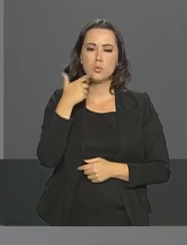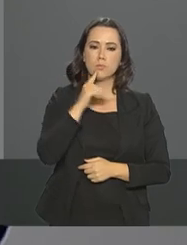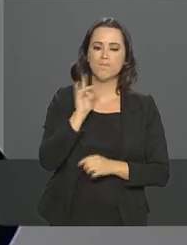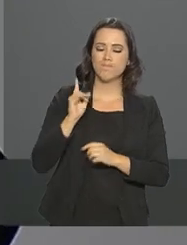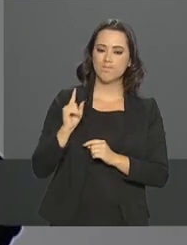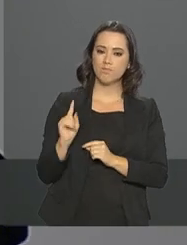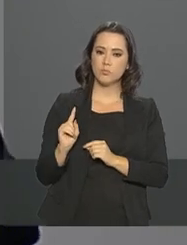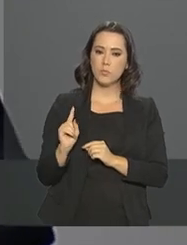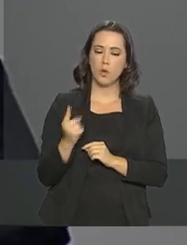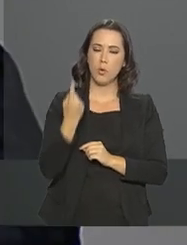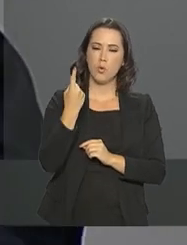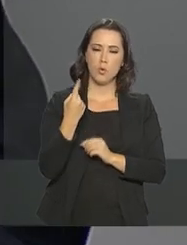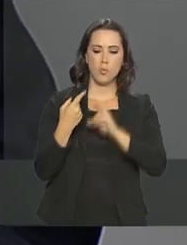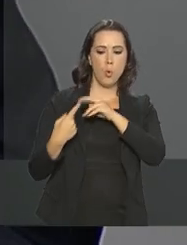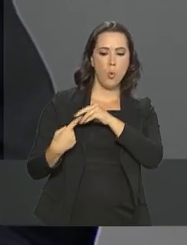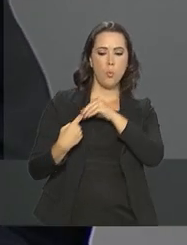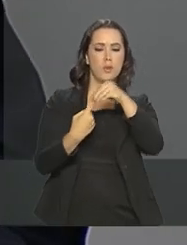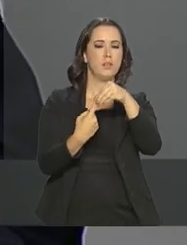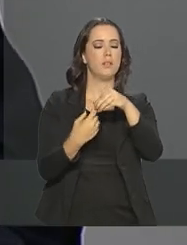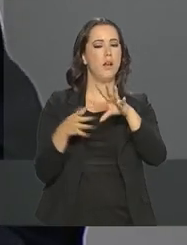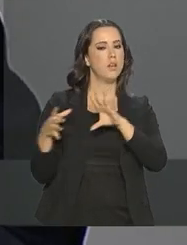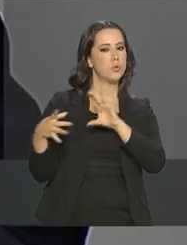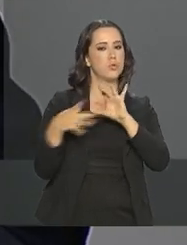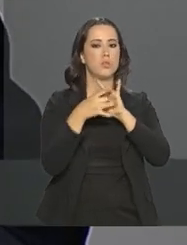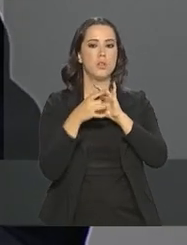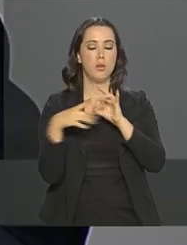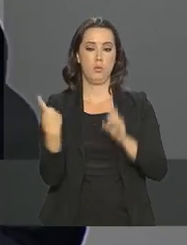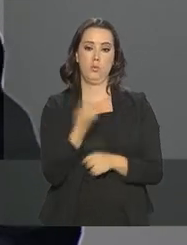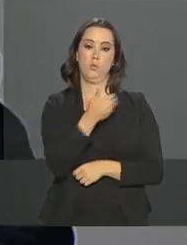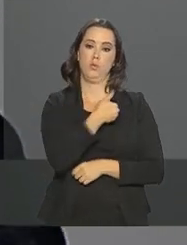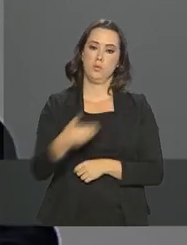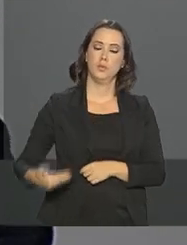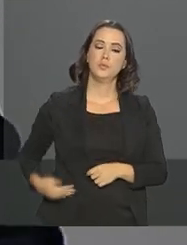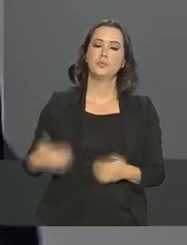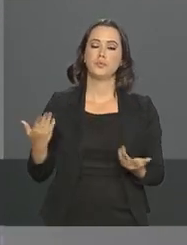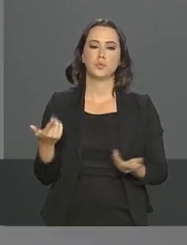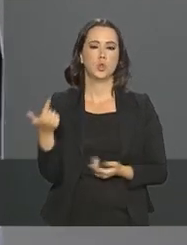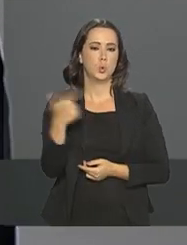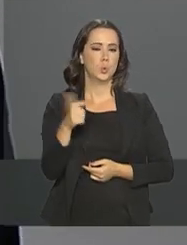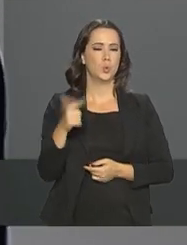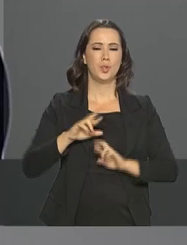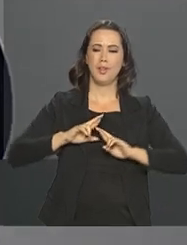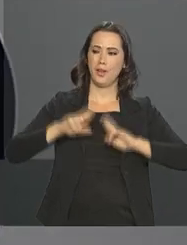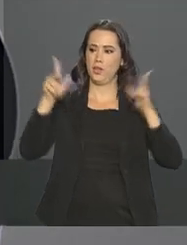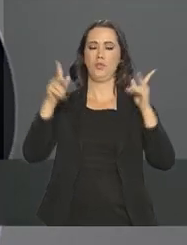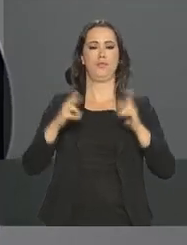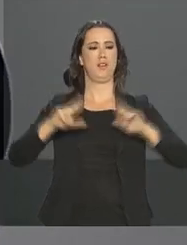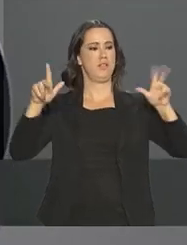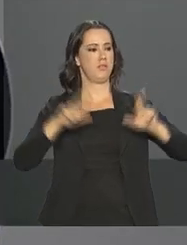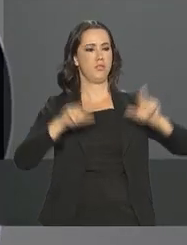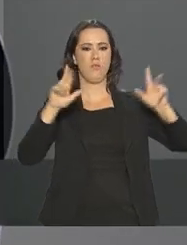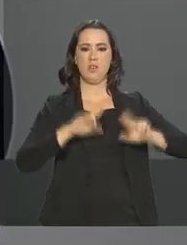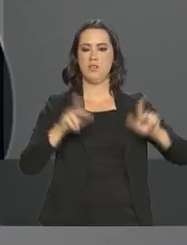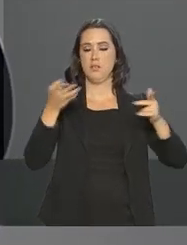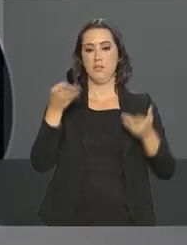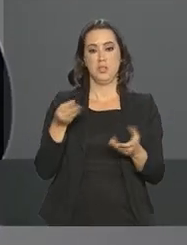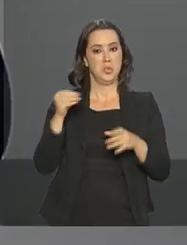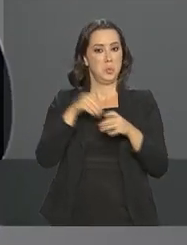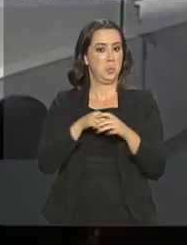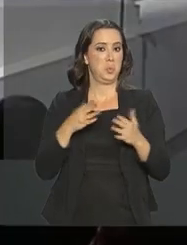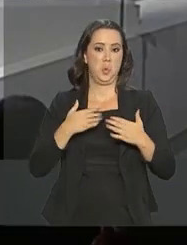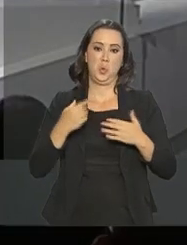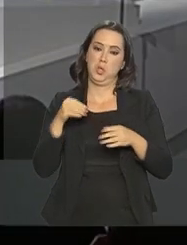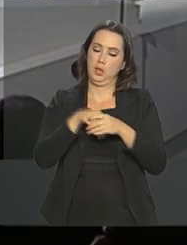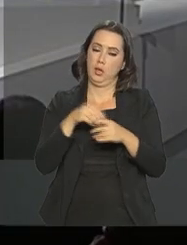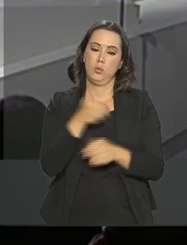unidade absoluta no nosso governo é interessante que não há divergência e nunca houve divergência de natureza alguma